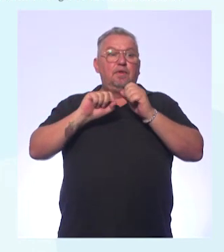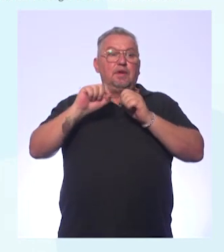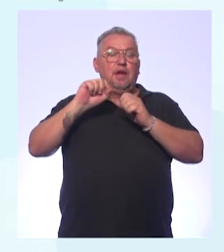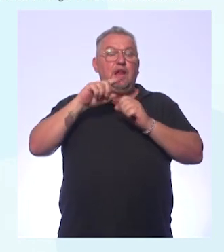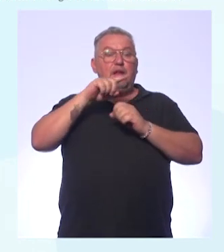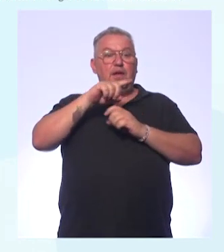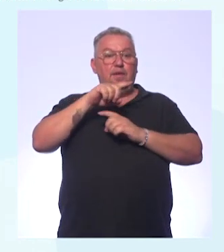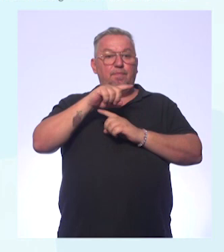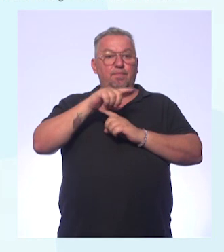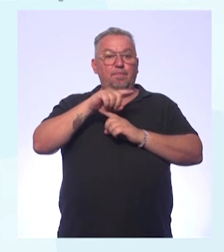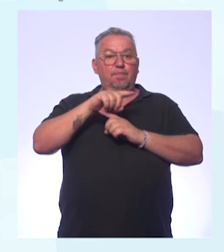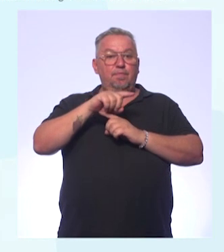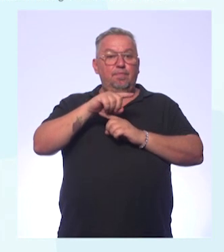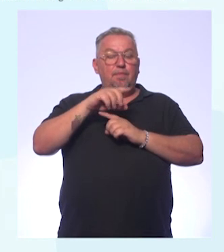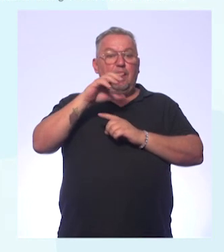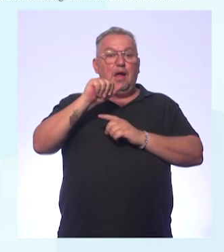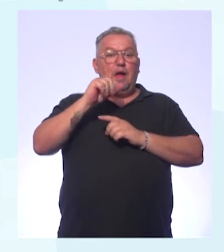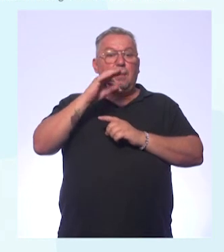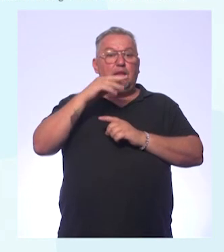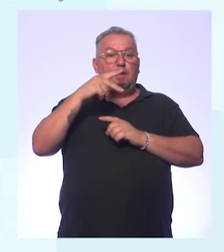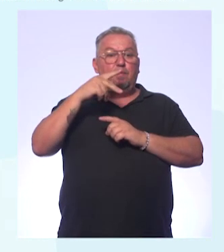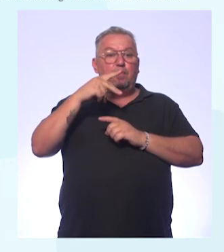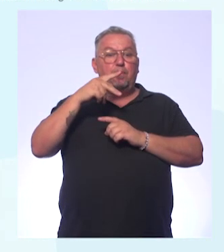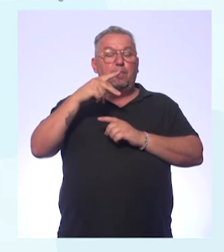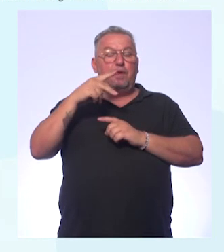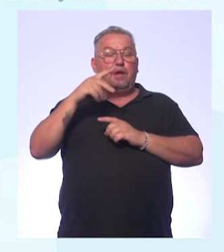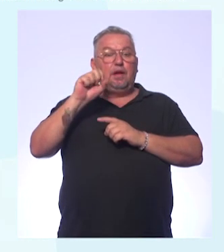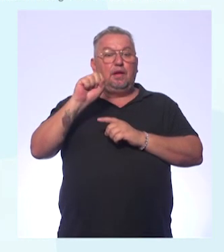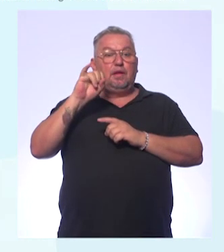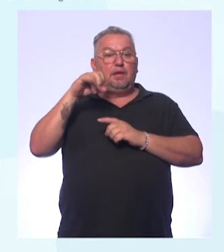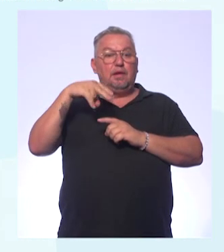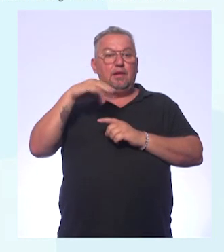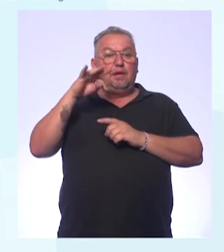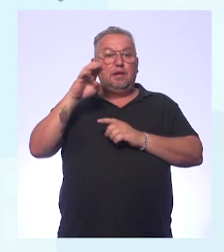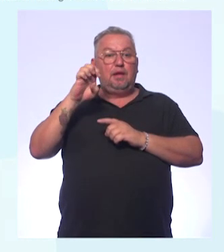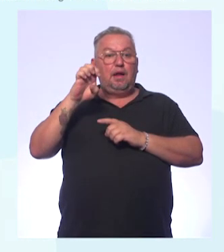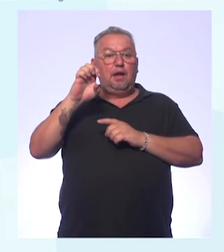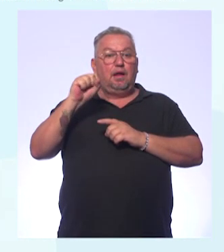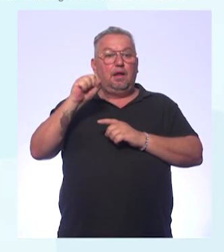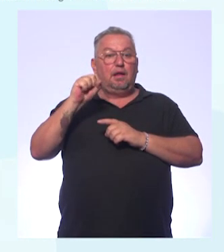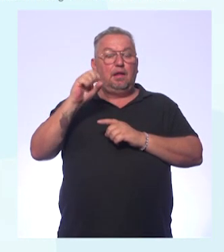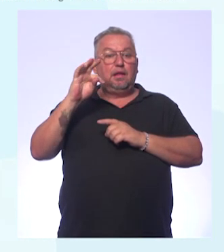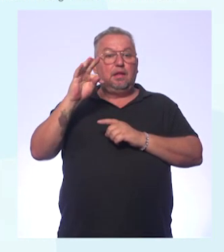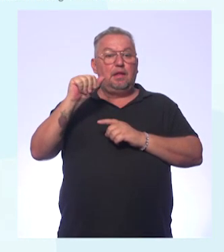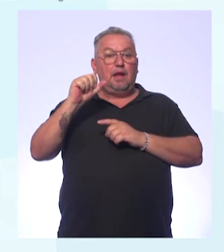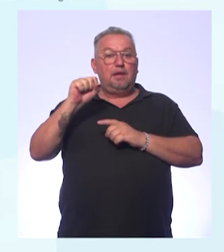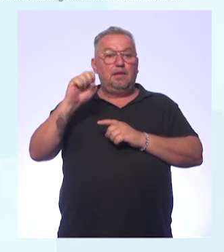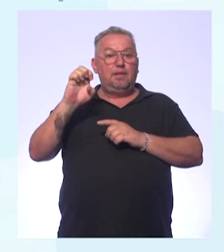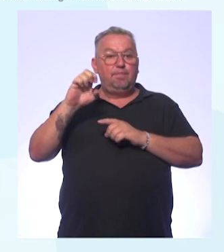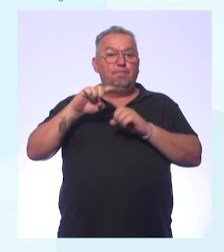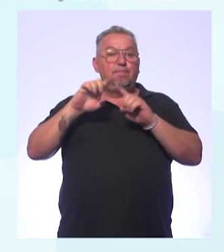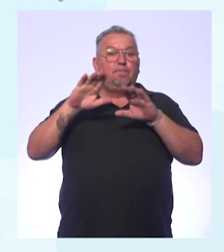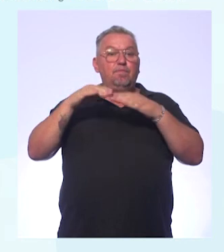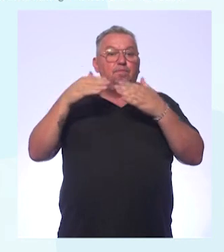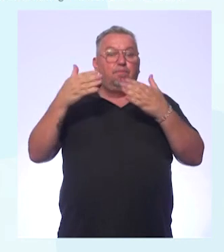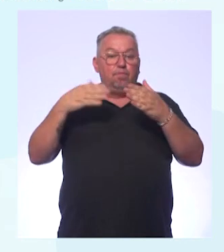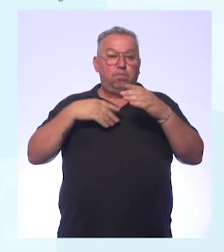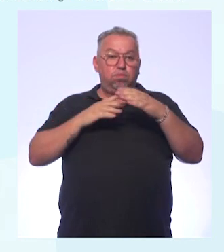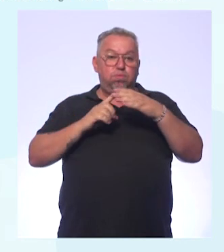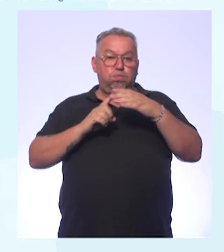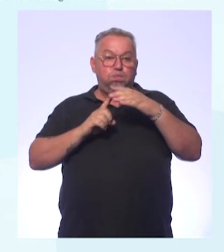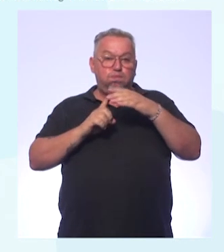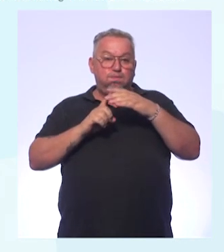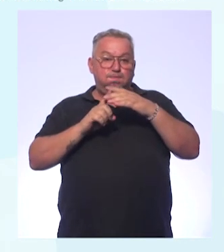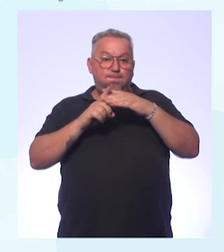ali pela ATP sintase ou ATP sintetase, e quando ele